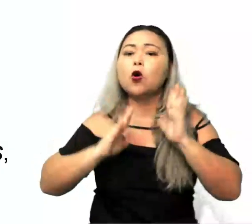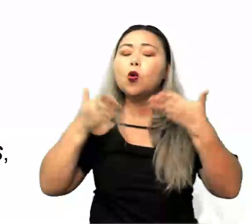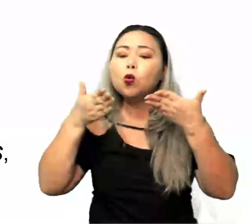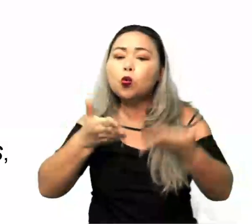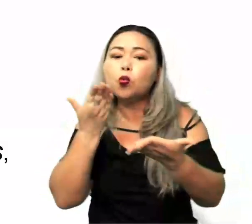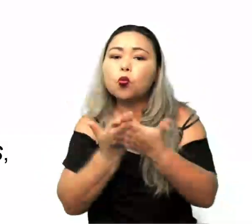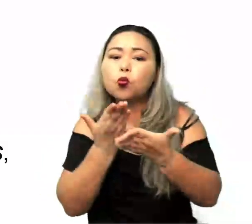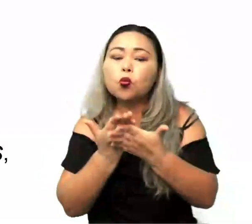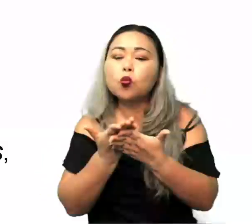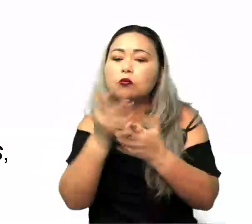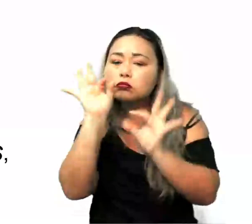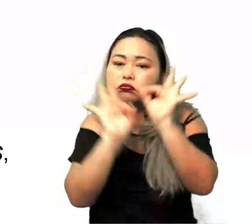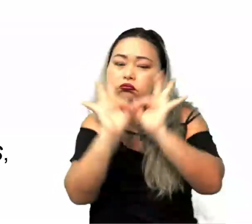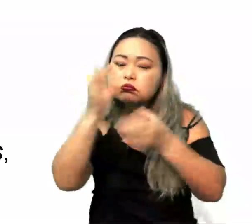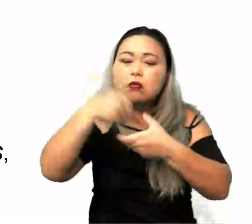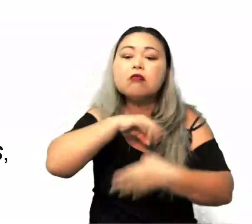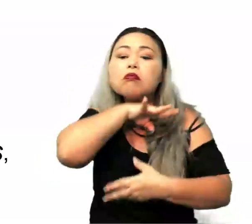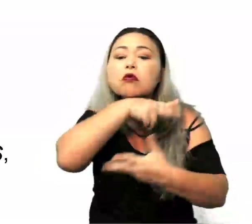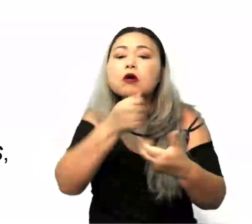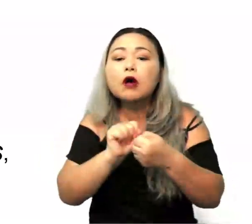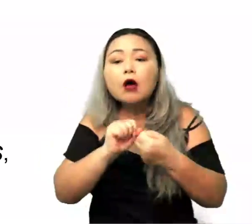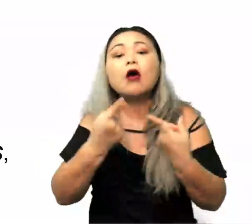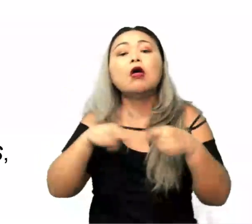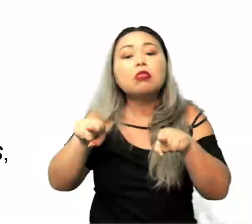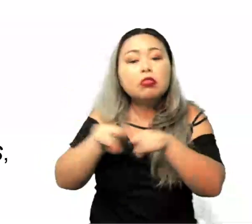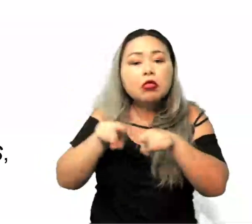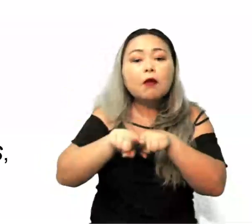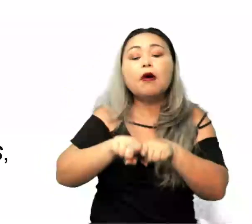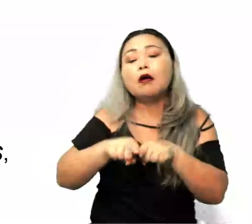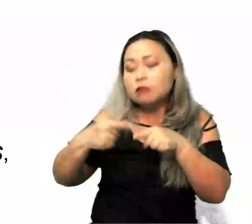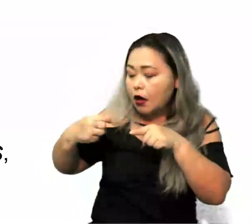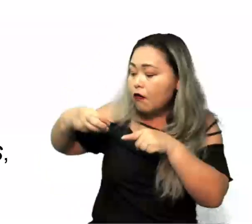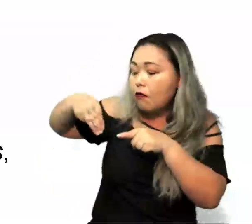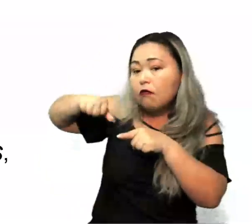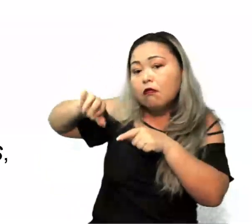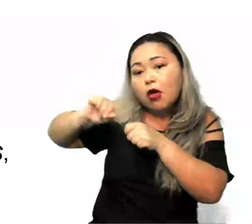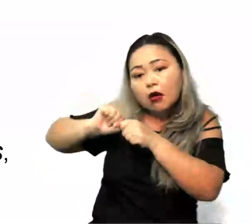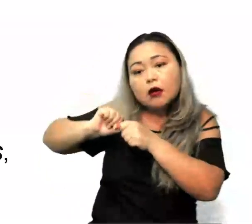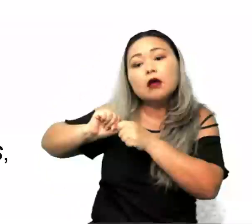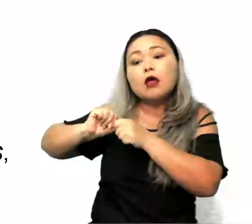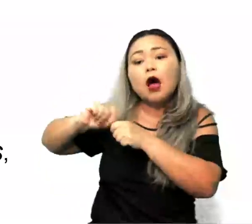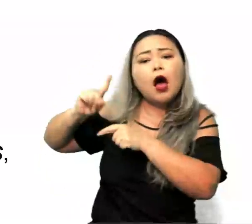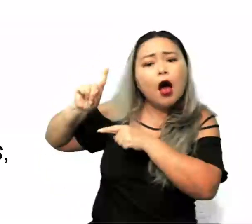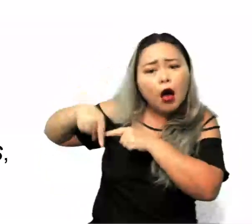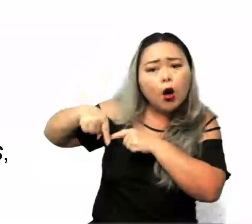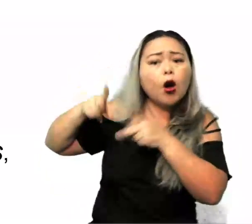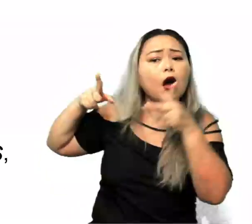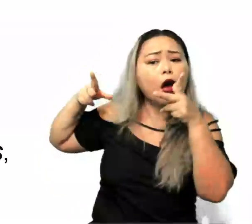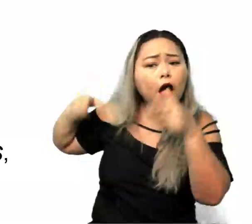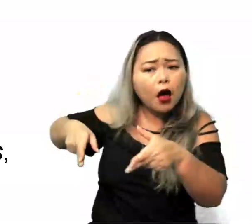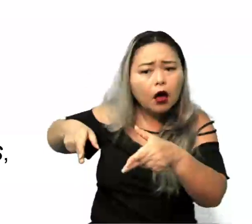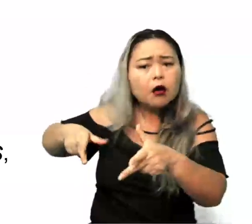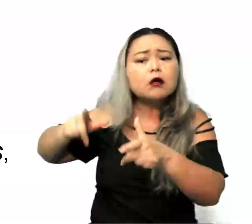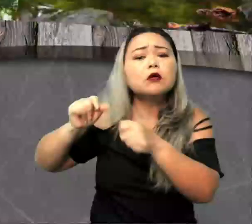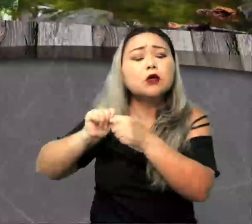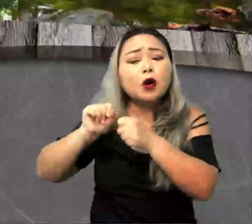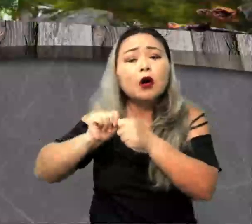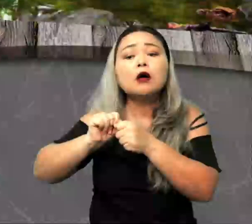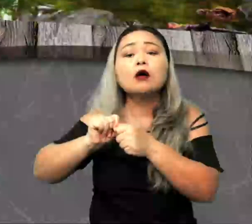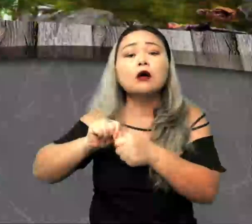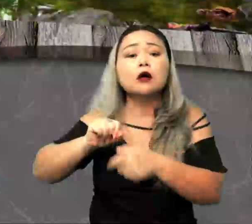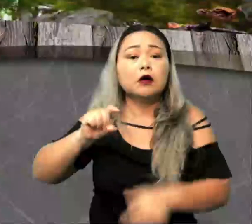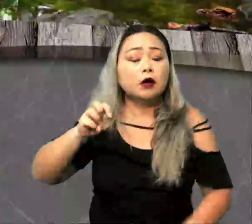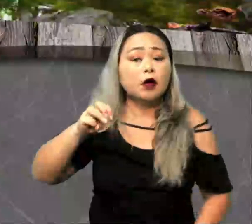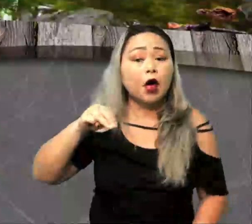de animais. Estendeu a teoria também para quem? Para os animais. Então, ele disse a mesma coisa lá que o